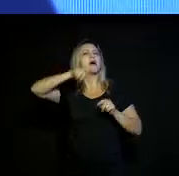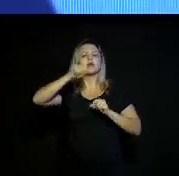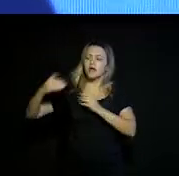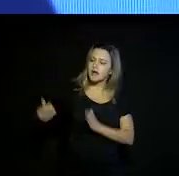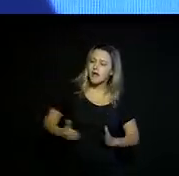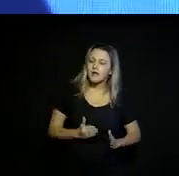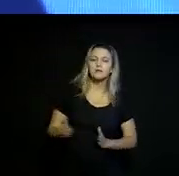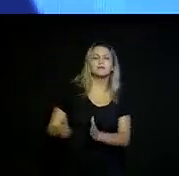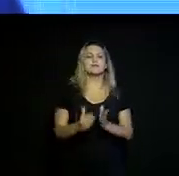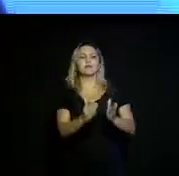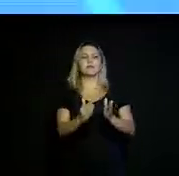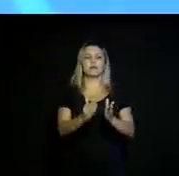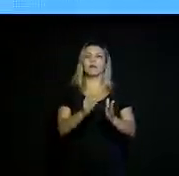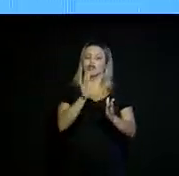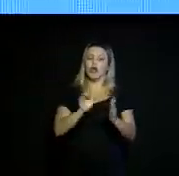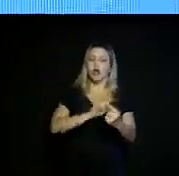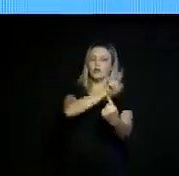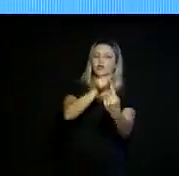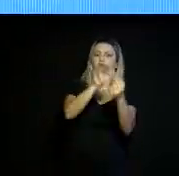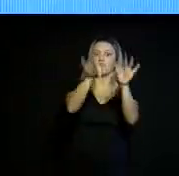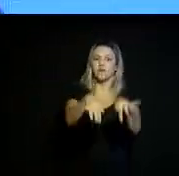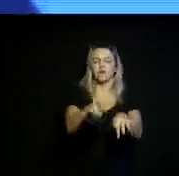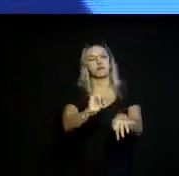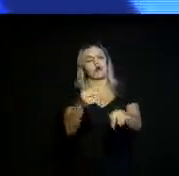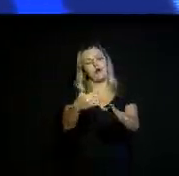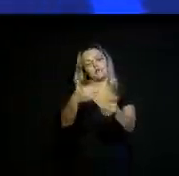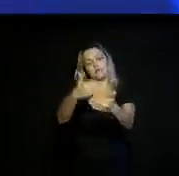meio e nunca como fim em si.